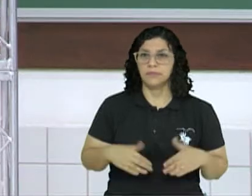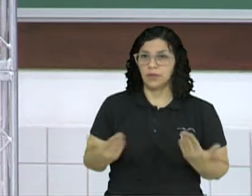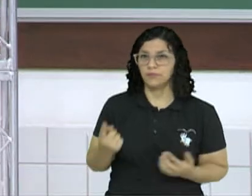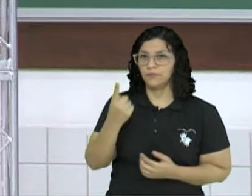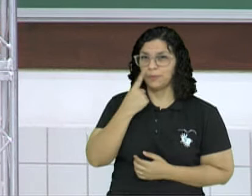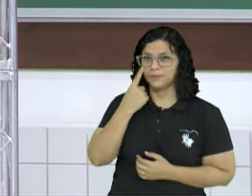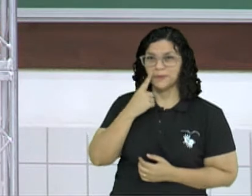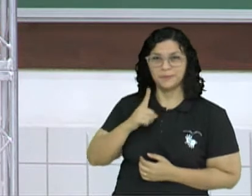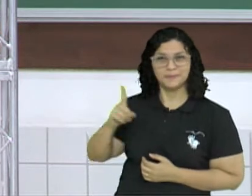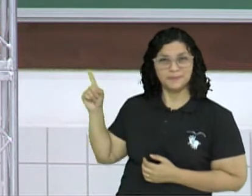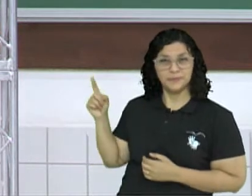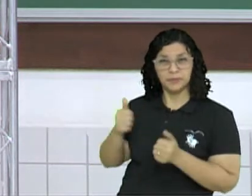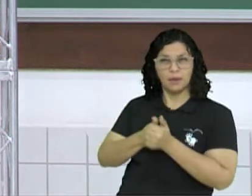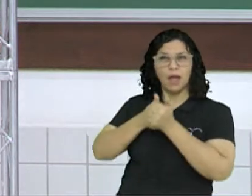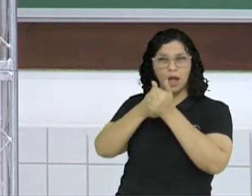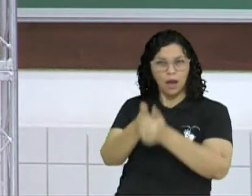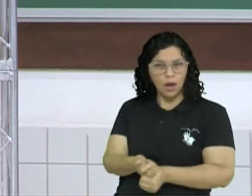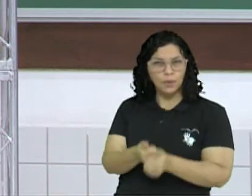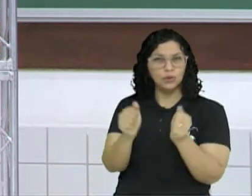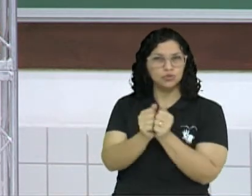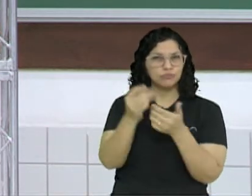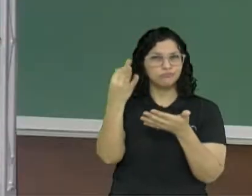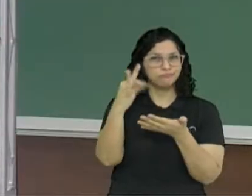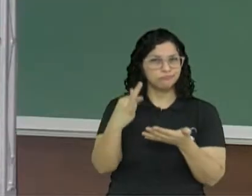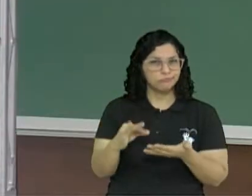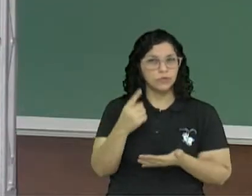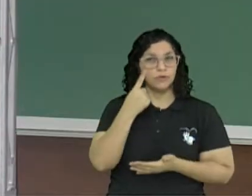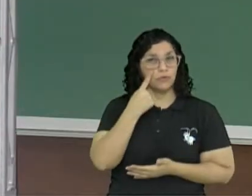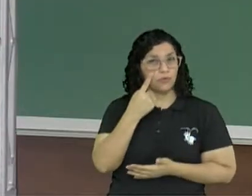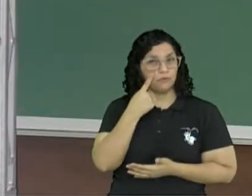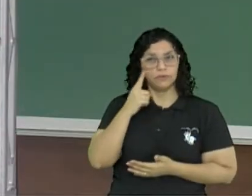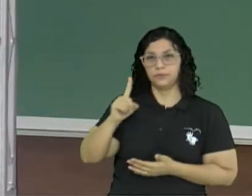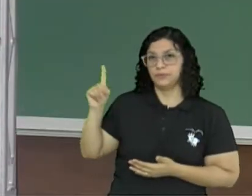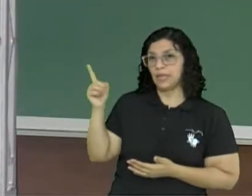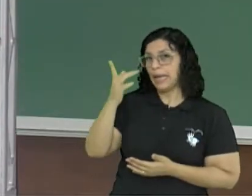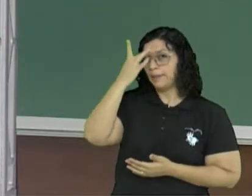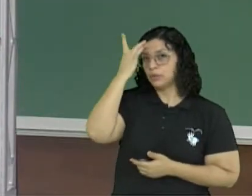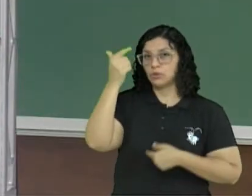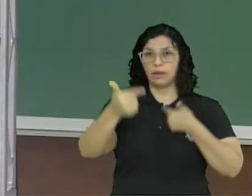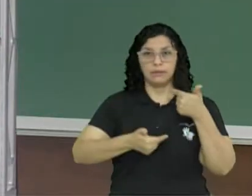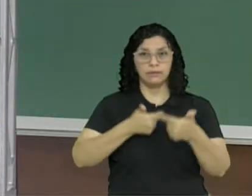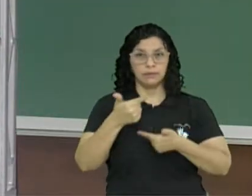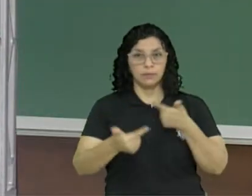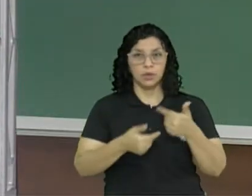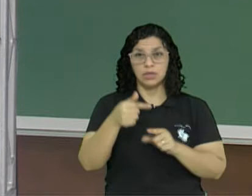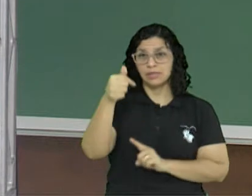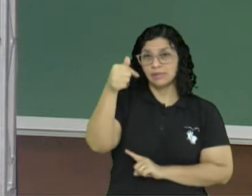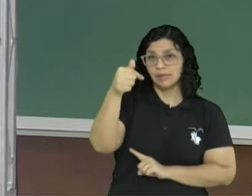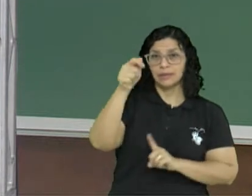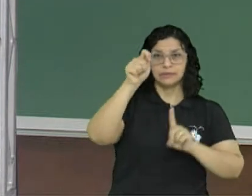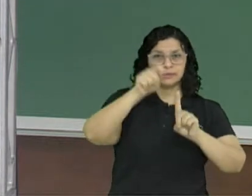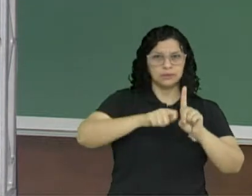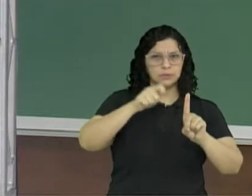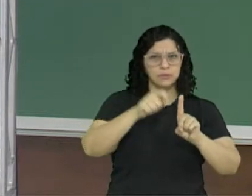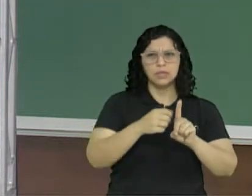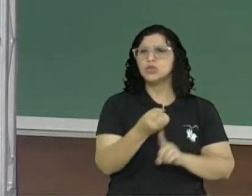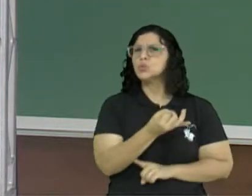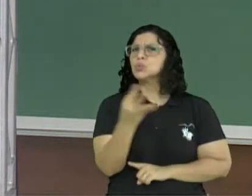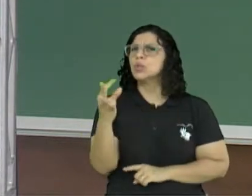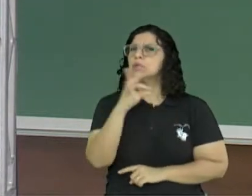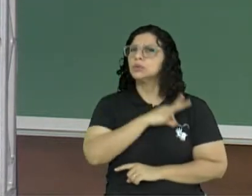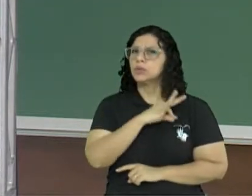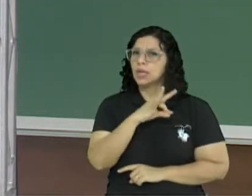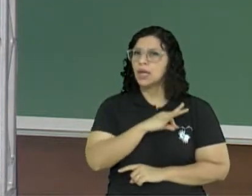Vamos lá? Acompanhe aqui com a prof a correção. Muito bem. Se a pessoa trabalhou apenas 7 meses, quanto ela vai